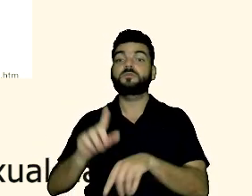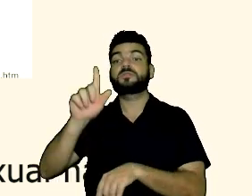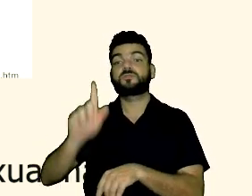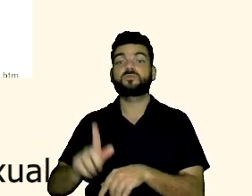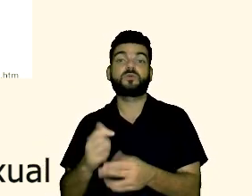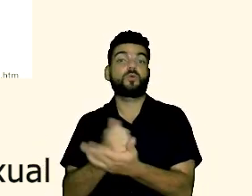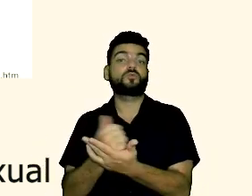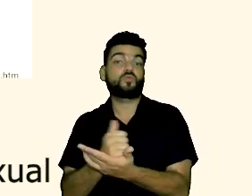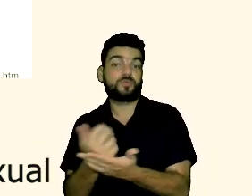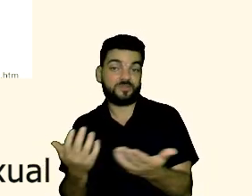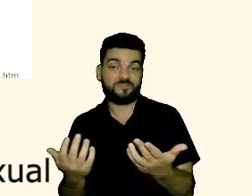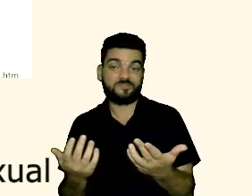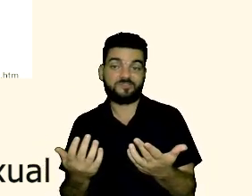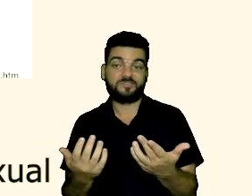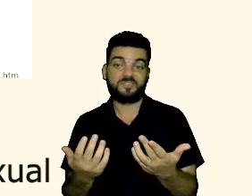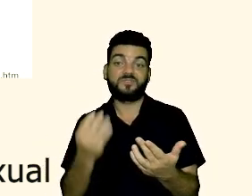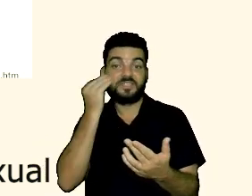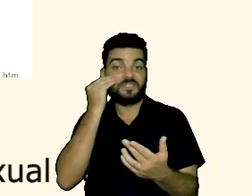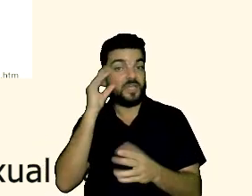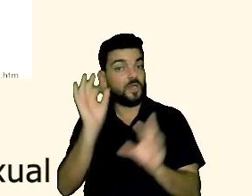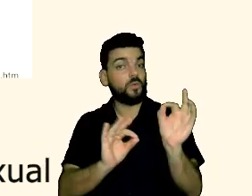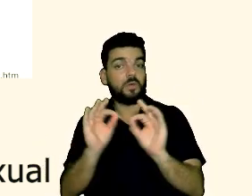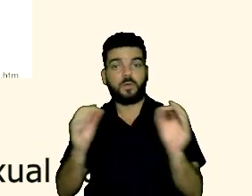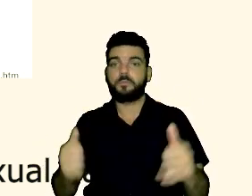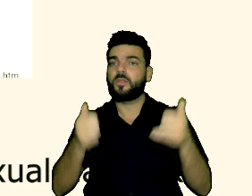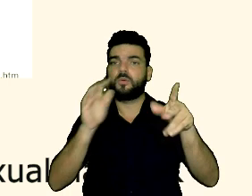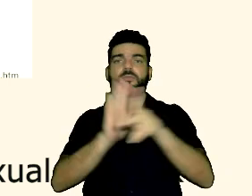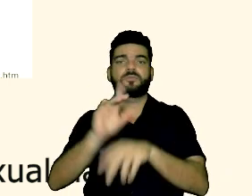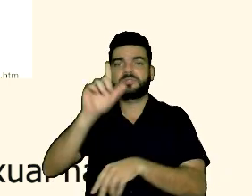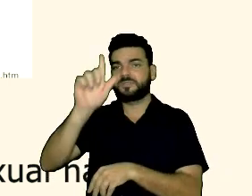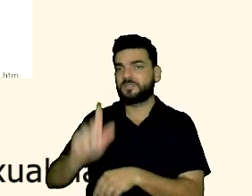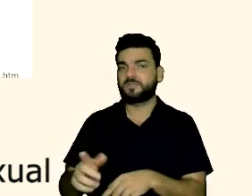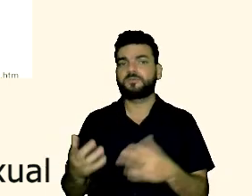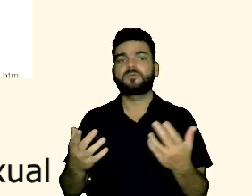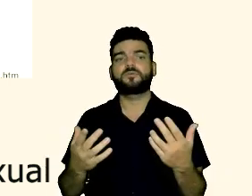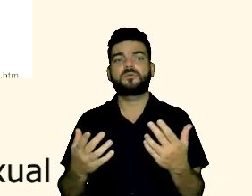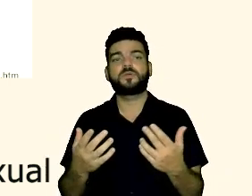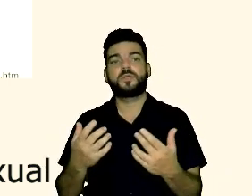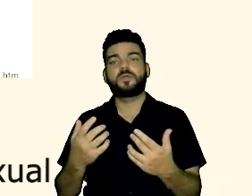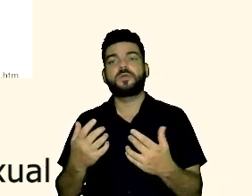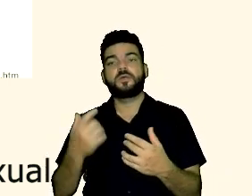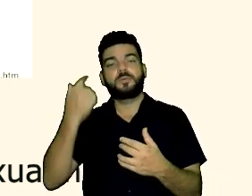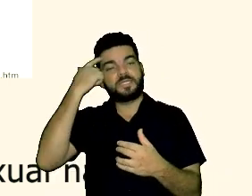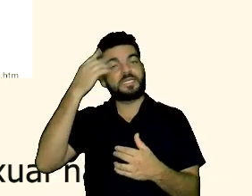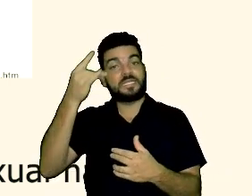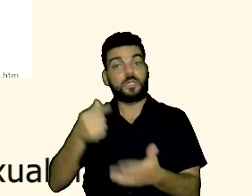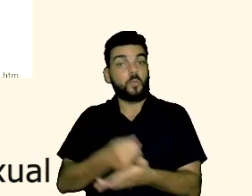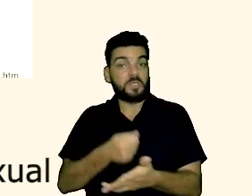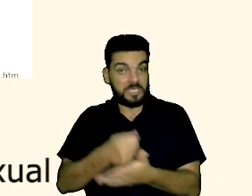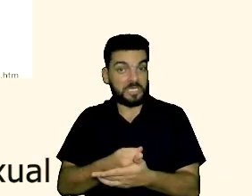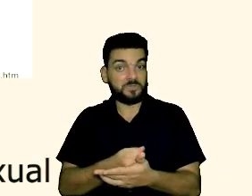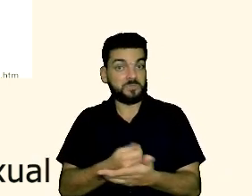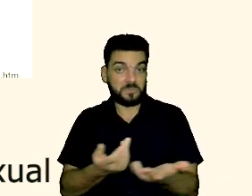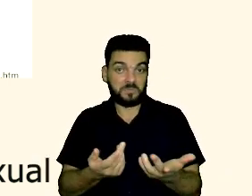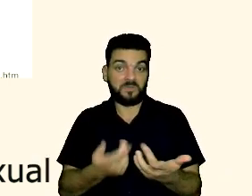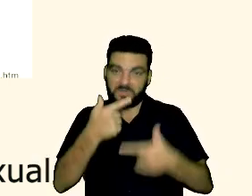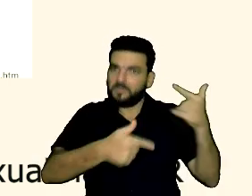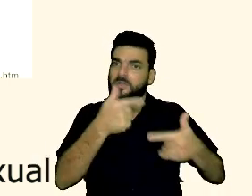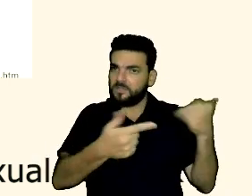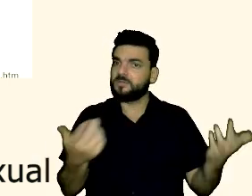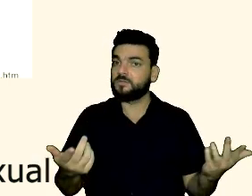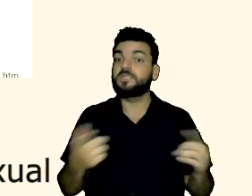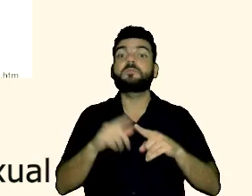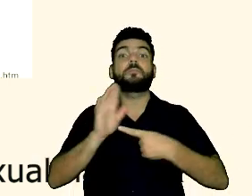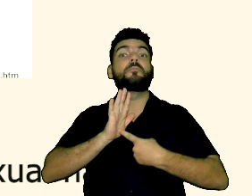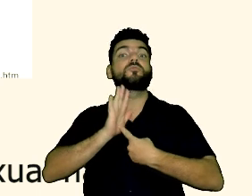gestão, ditando aquele ritmo, cobrando resultados e sendo exemplos de comportamento ou devendo, né, ou